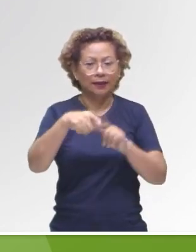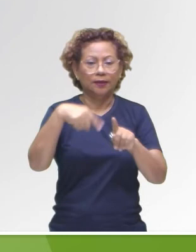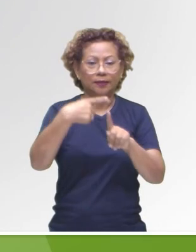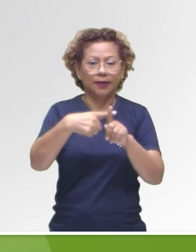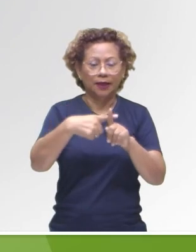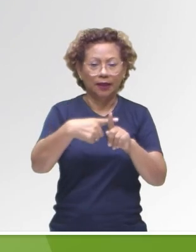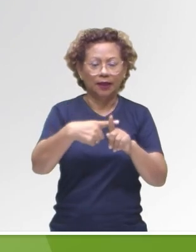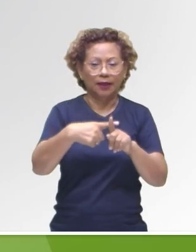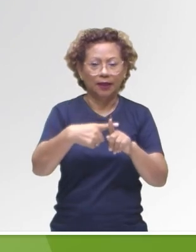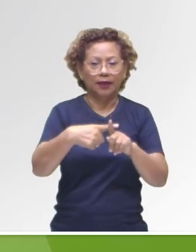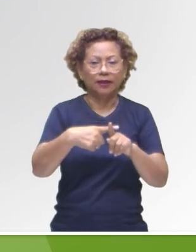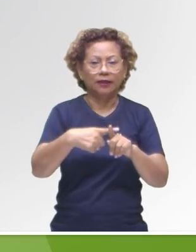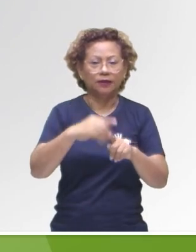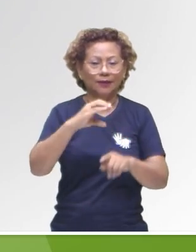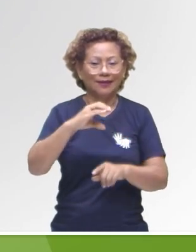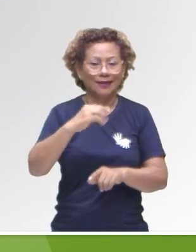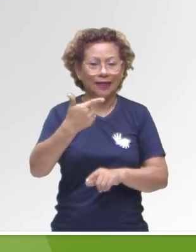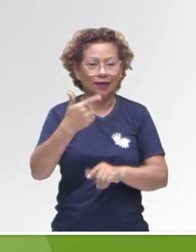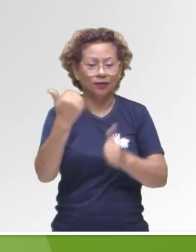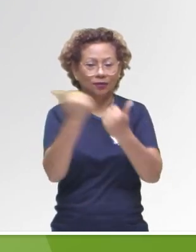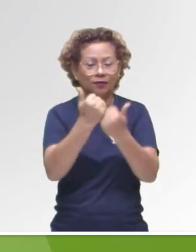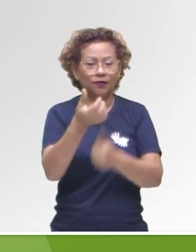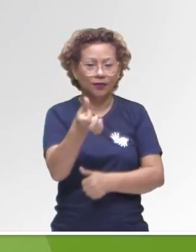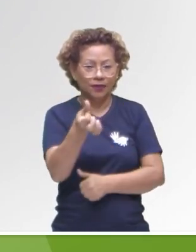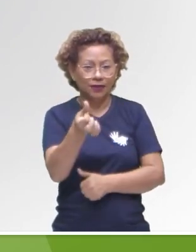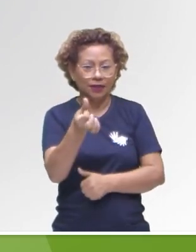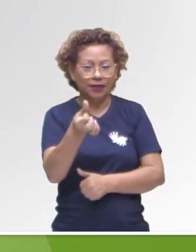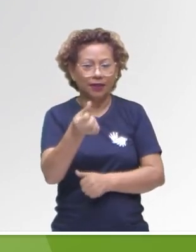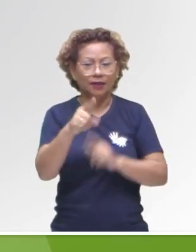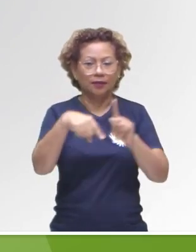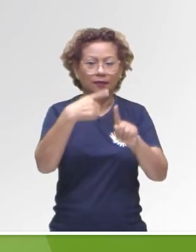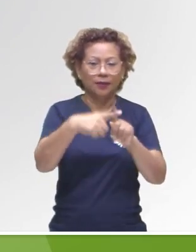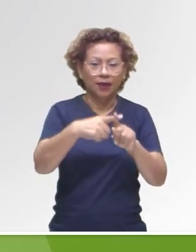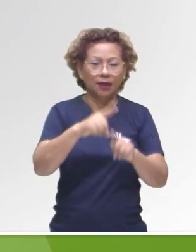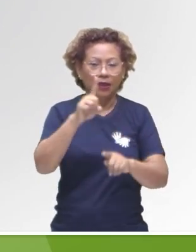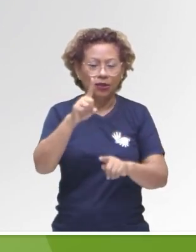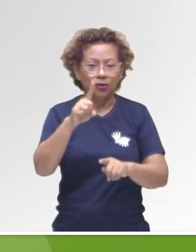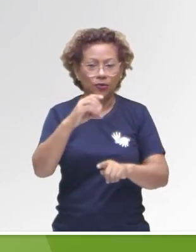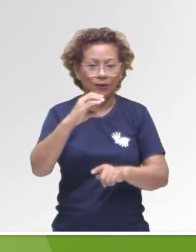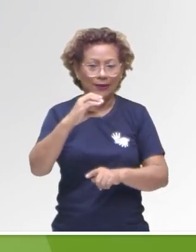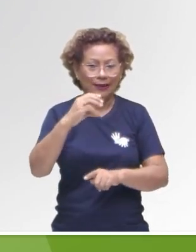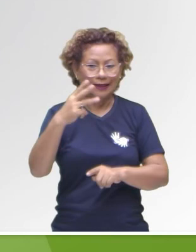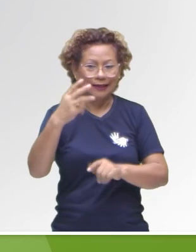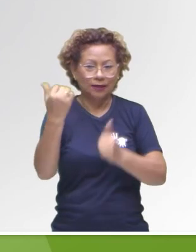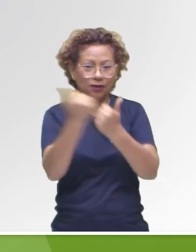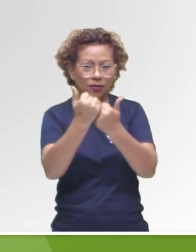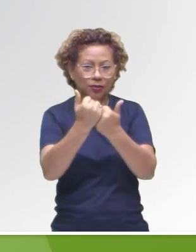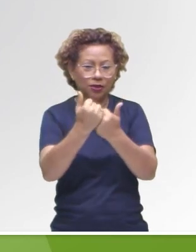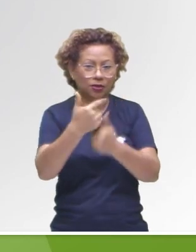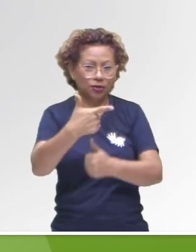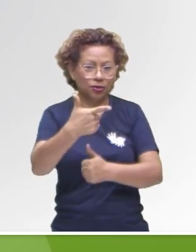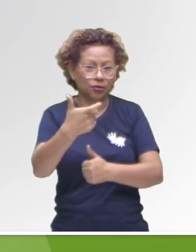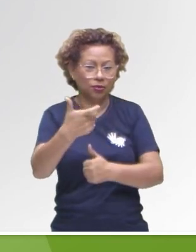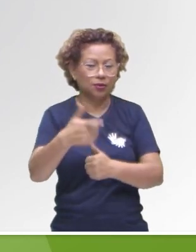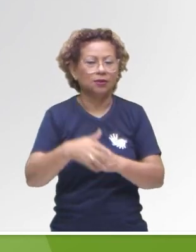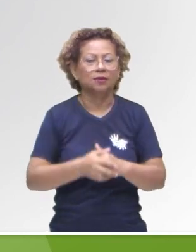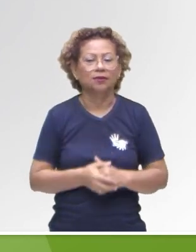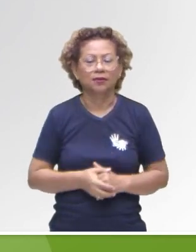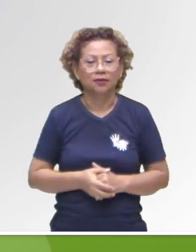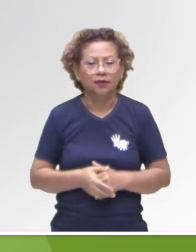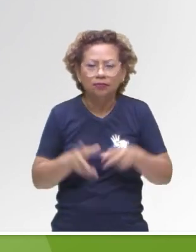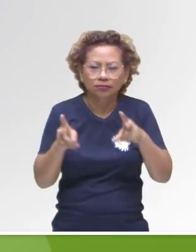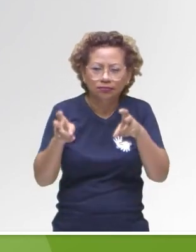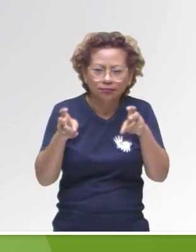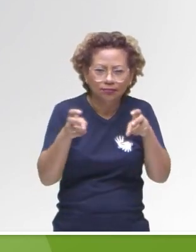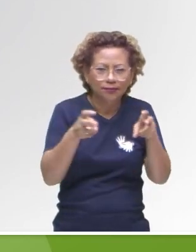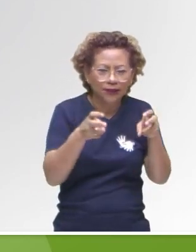6, mais 1 sobre 12. É uma soma de frações.